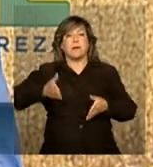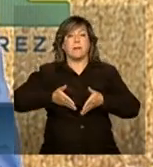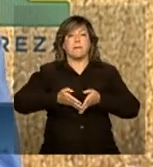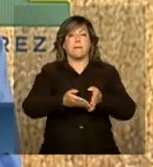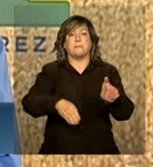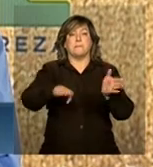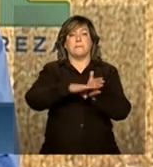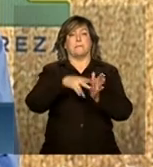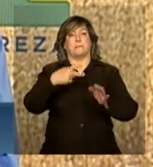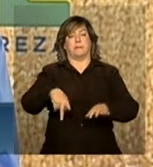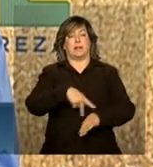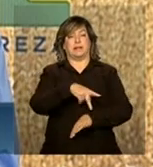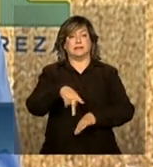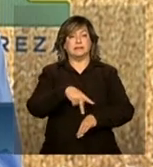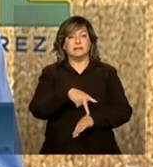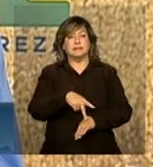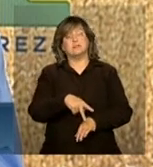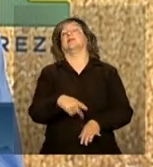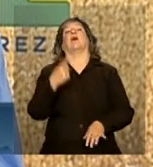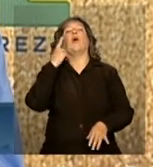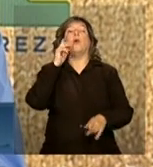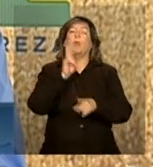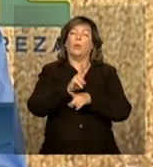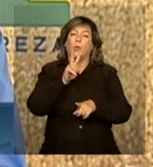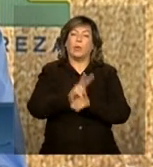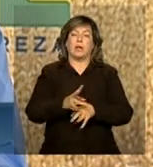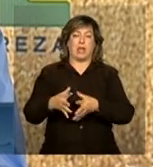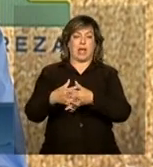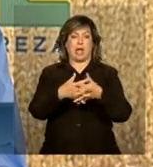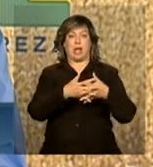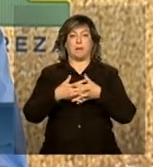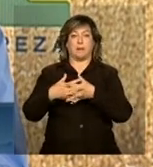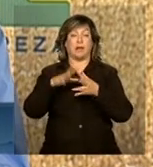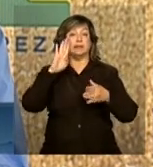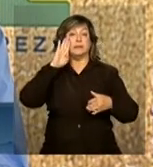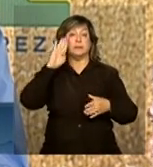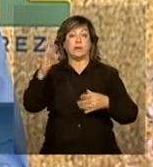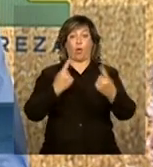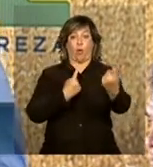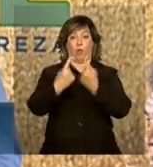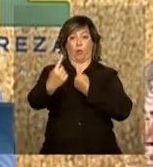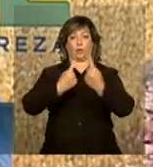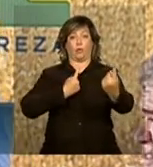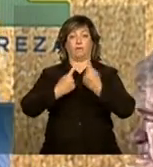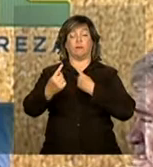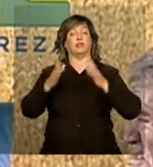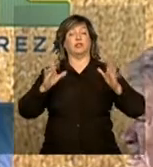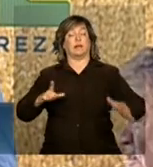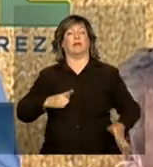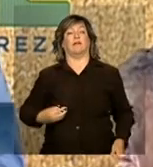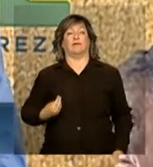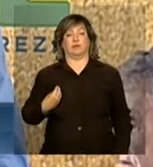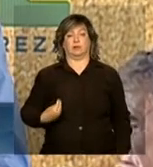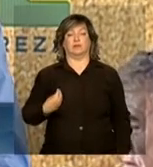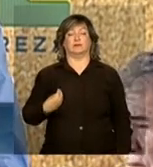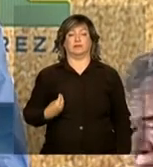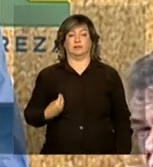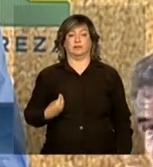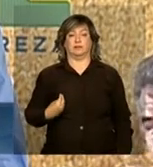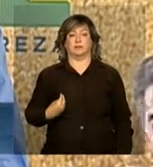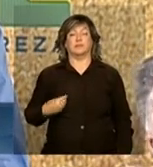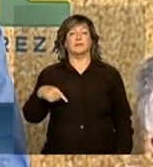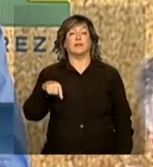o agendamento nos portos e o acompanhamento de caminhões nas principais rodovias já estão em funcionamento.